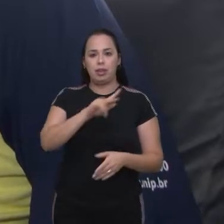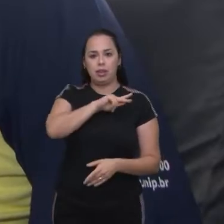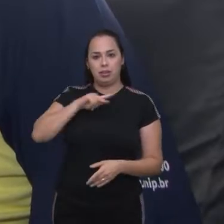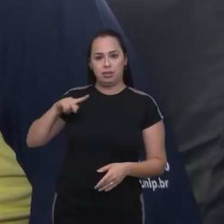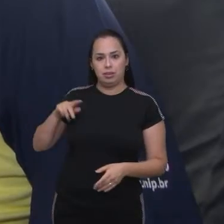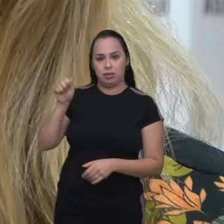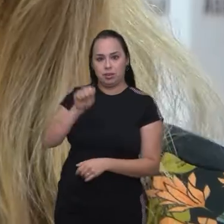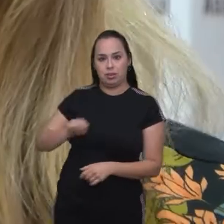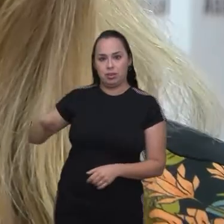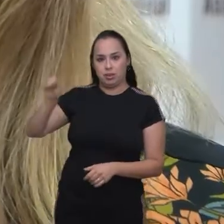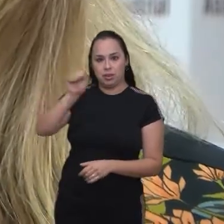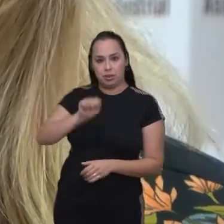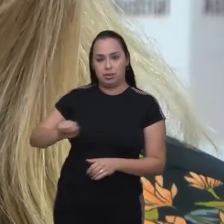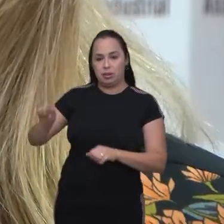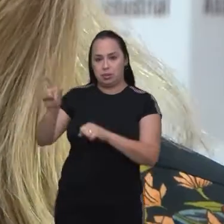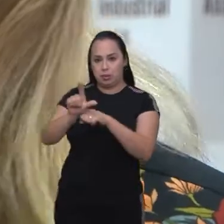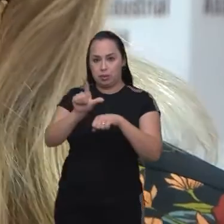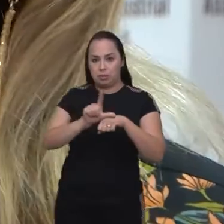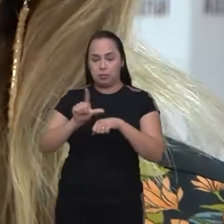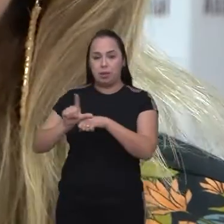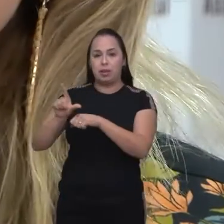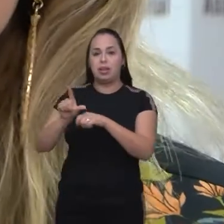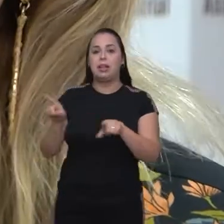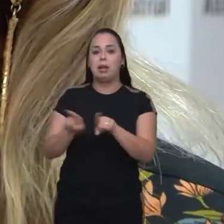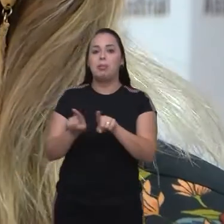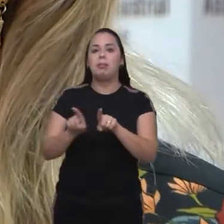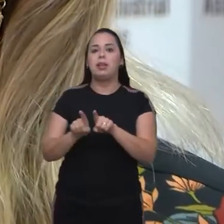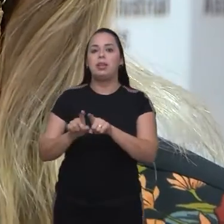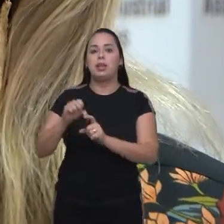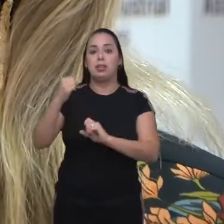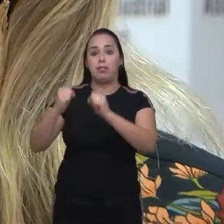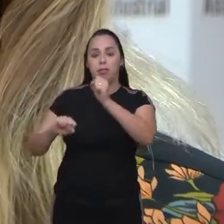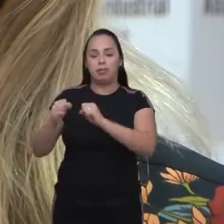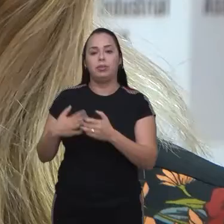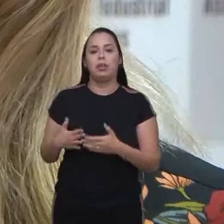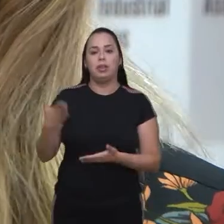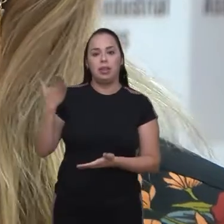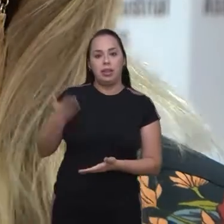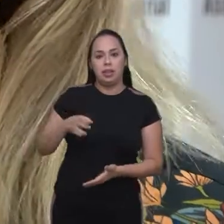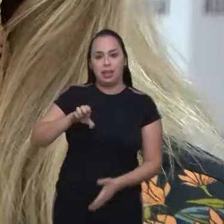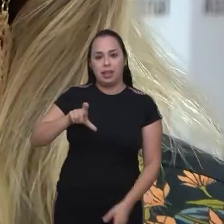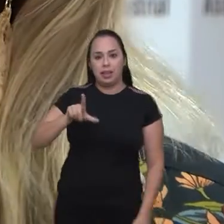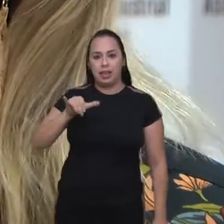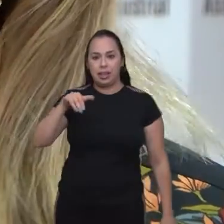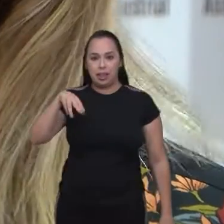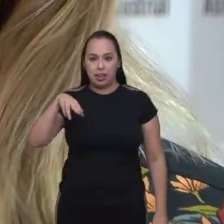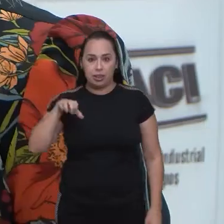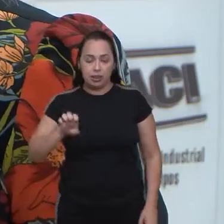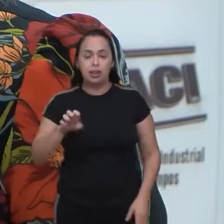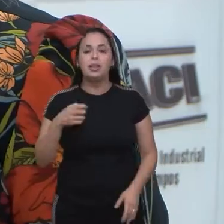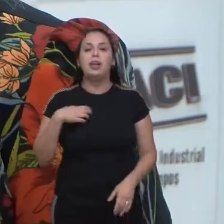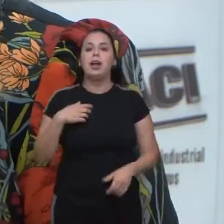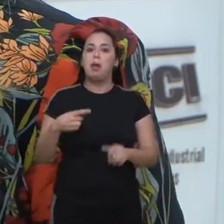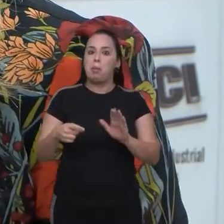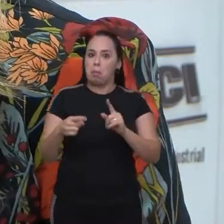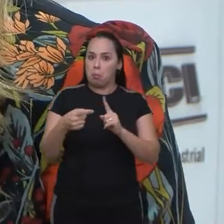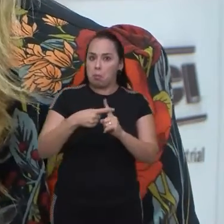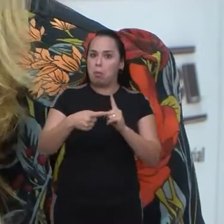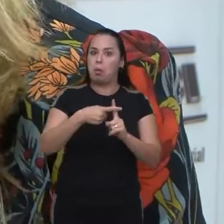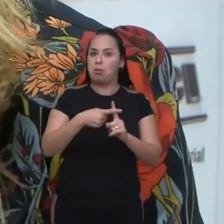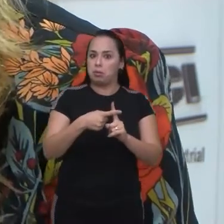é um bom negócio. A presidente da Associação Comercial e Industrial de São José, Eliane Maia, avalia